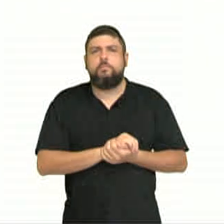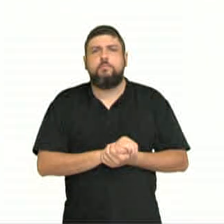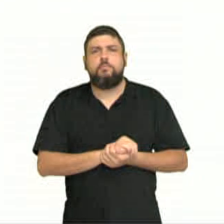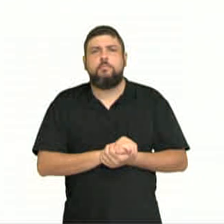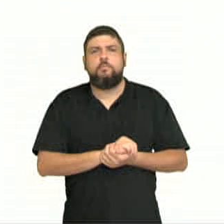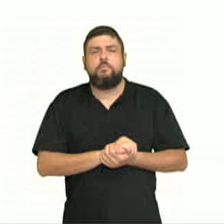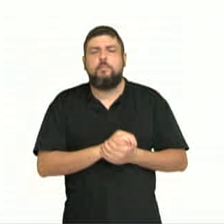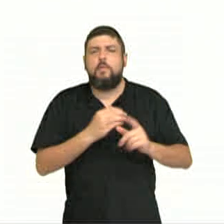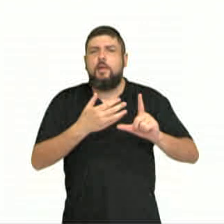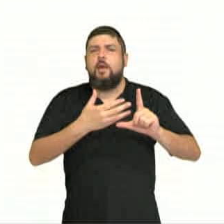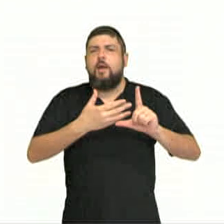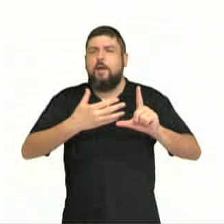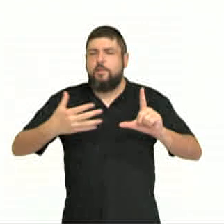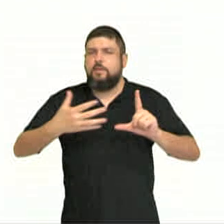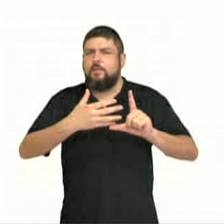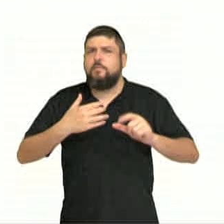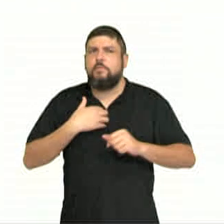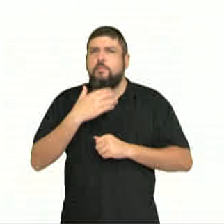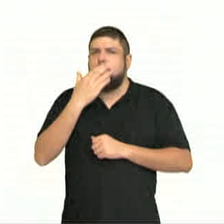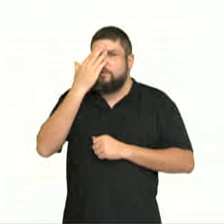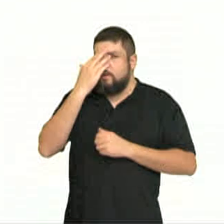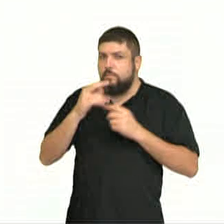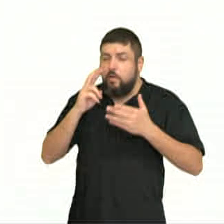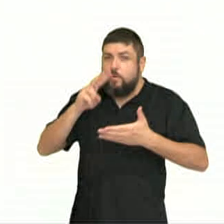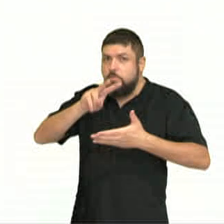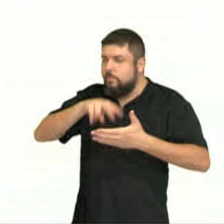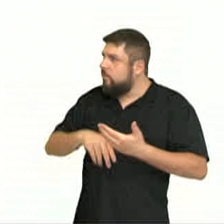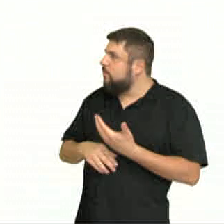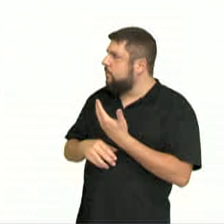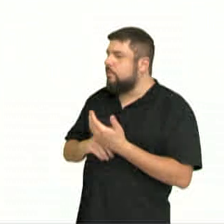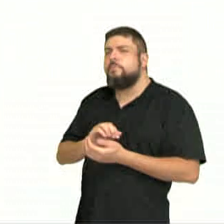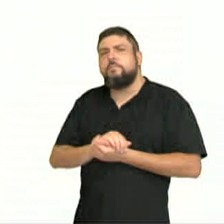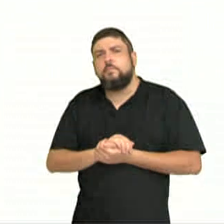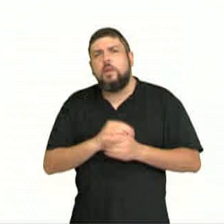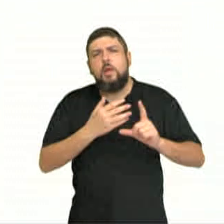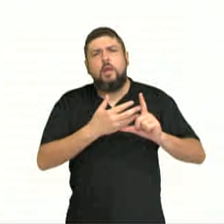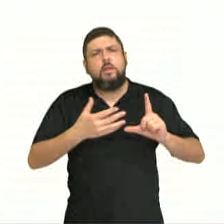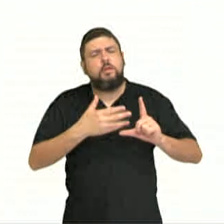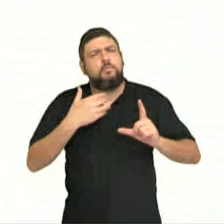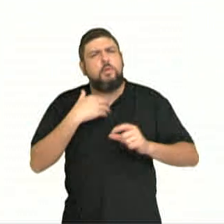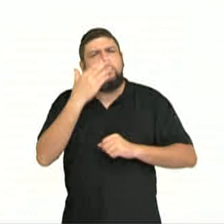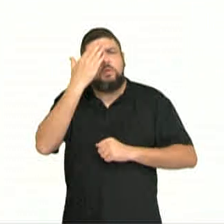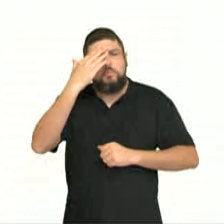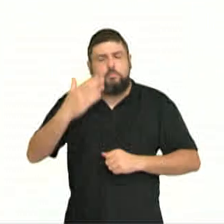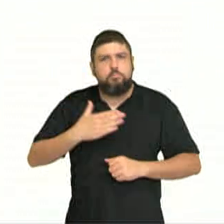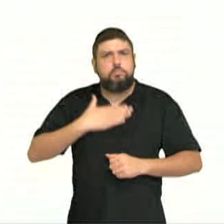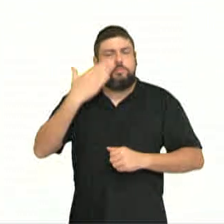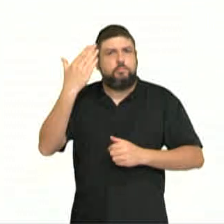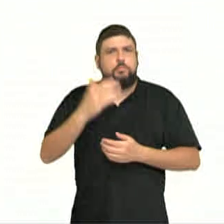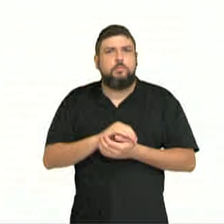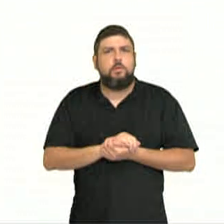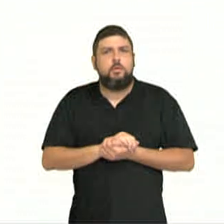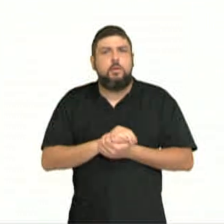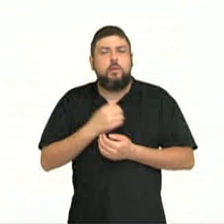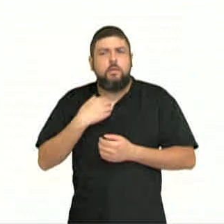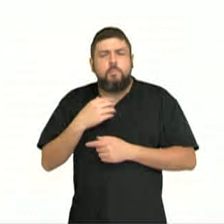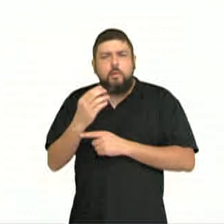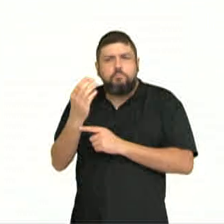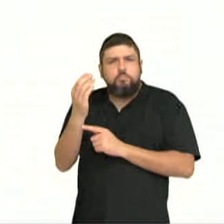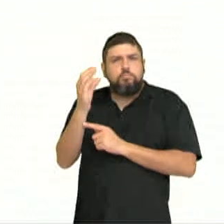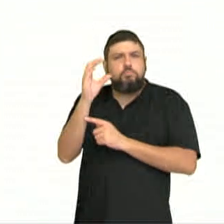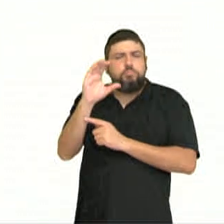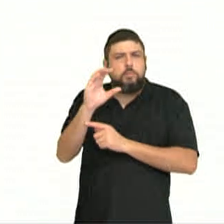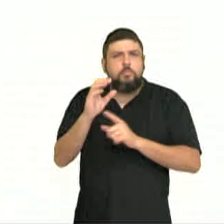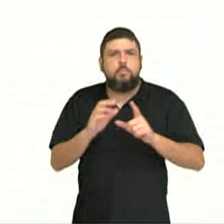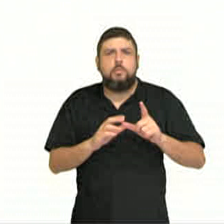espectadores. Olha o começo dessa resenha. Sem muita divulgação, disponibilizou em seu catálogo uma série com o